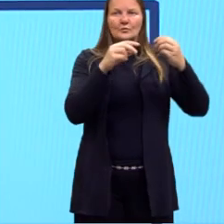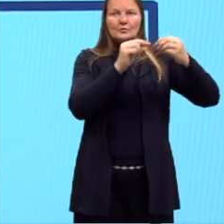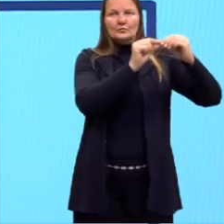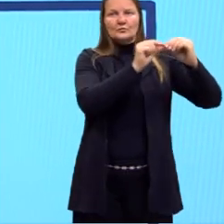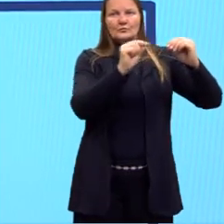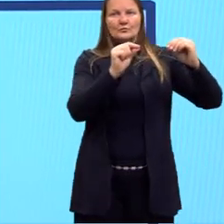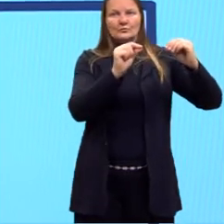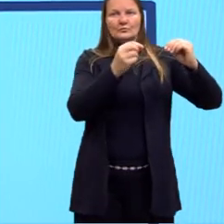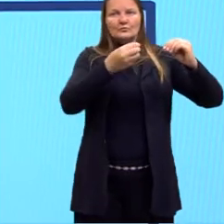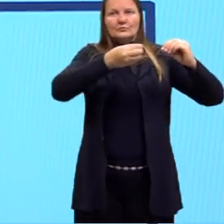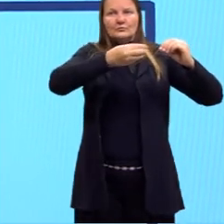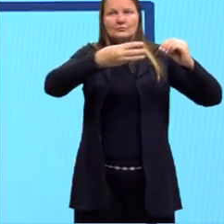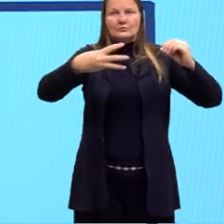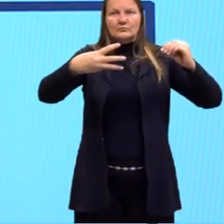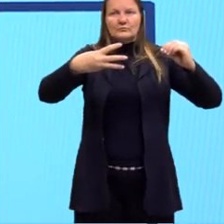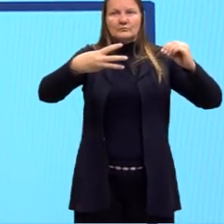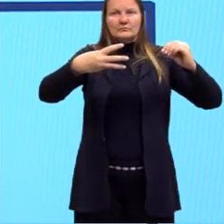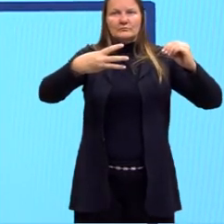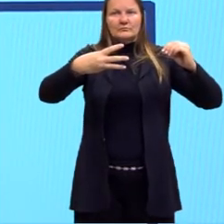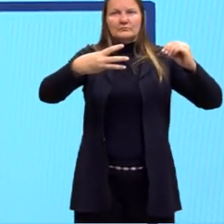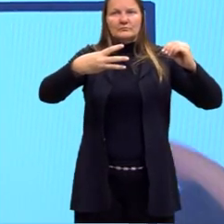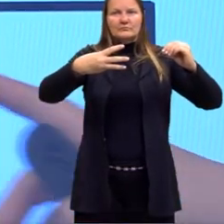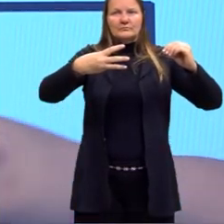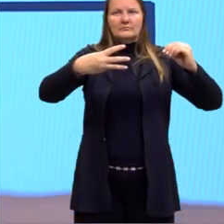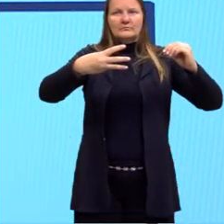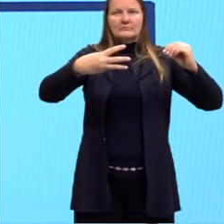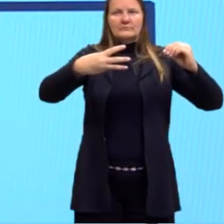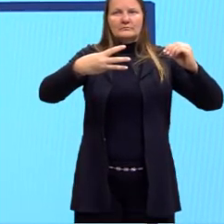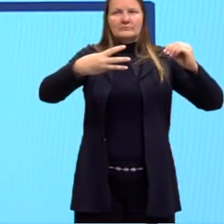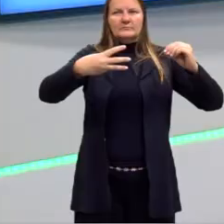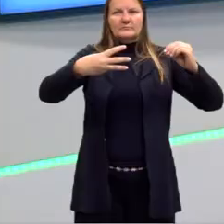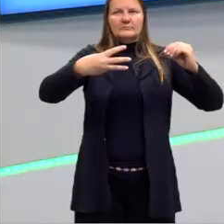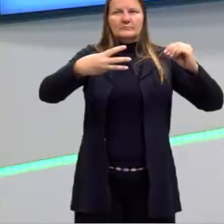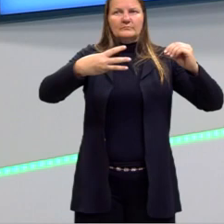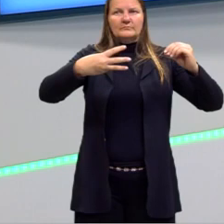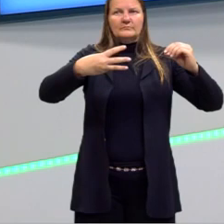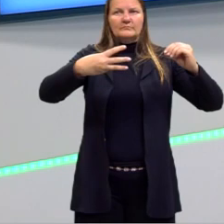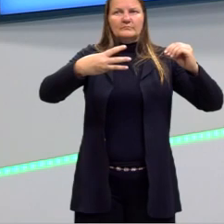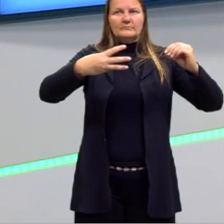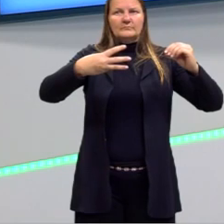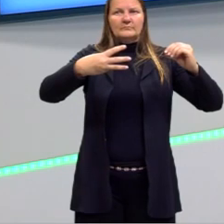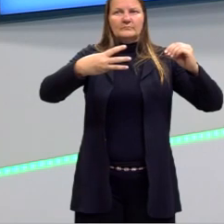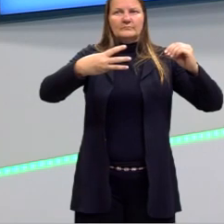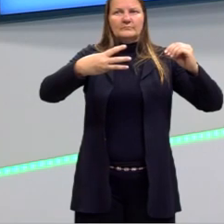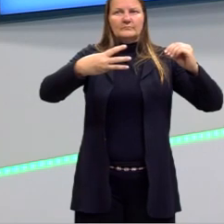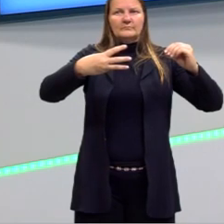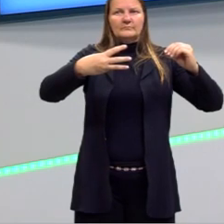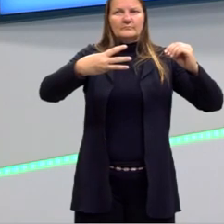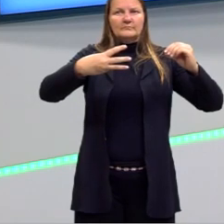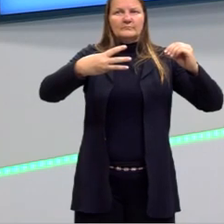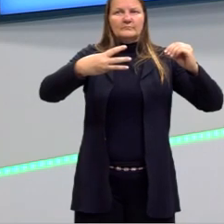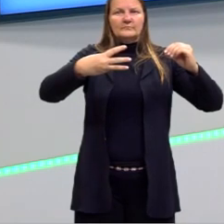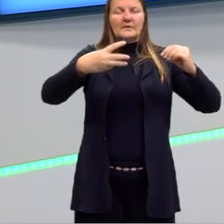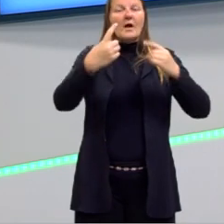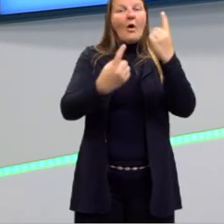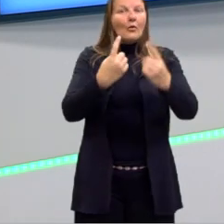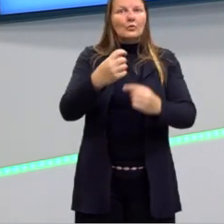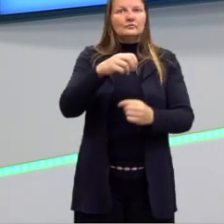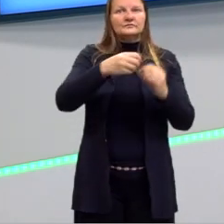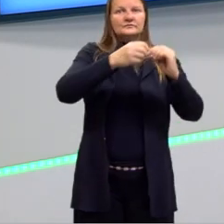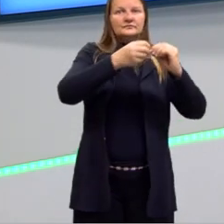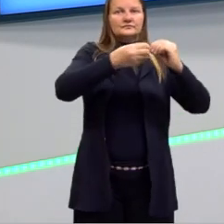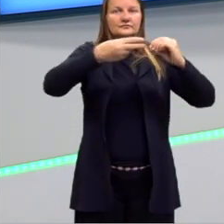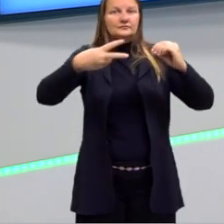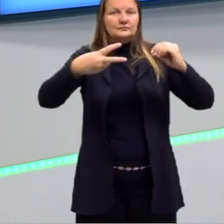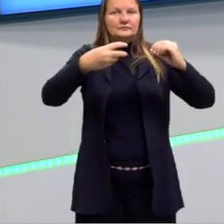se eu tenho três vezes tores apesar do desenho Este é que indicam algo diferente que está se dividindo em dois esse